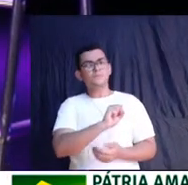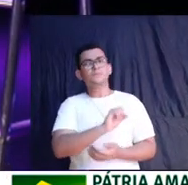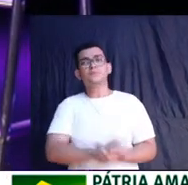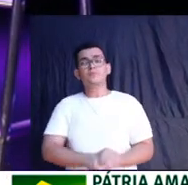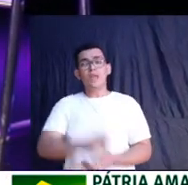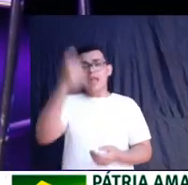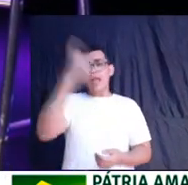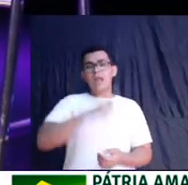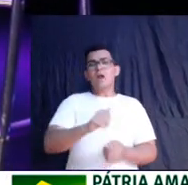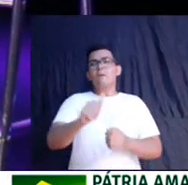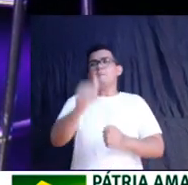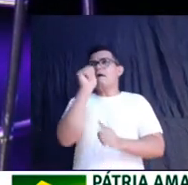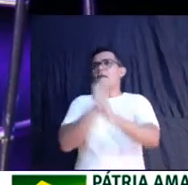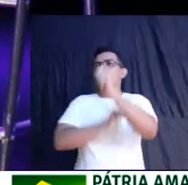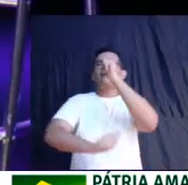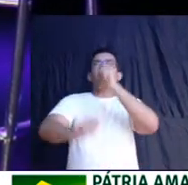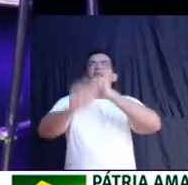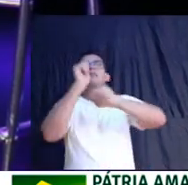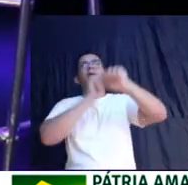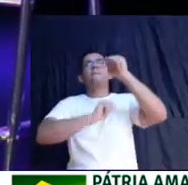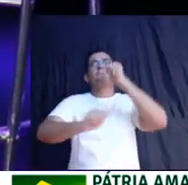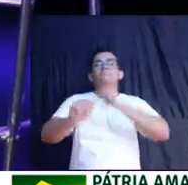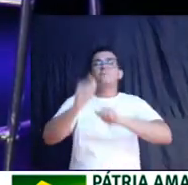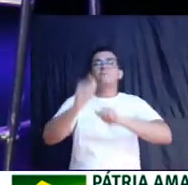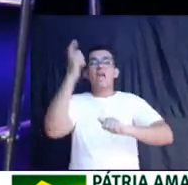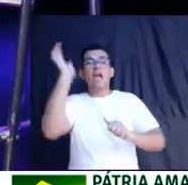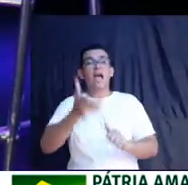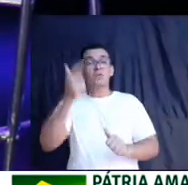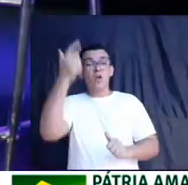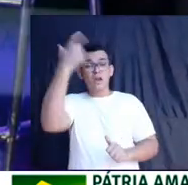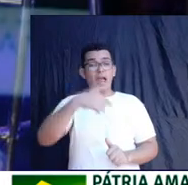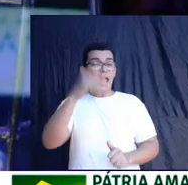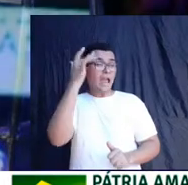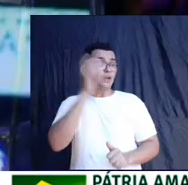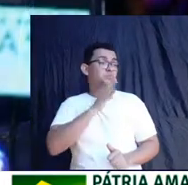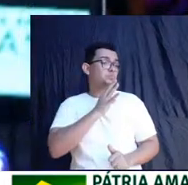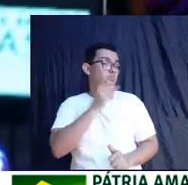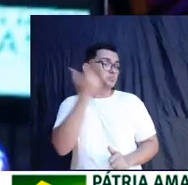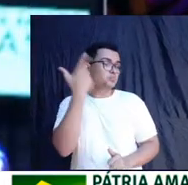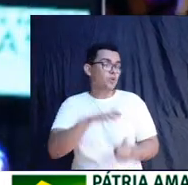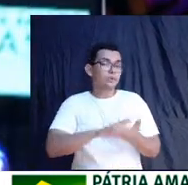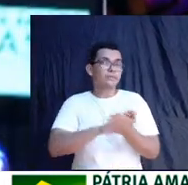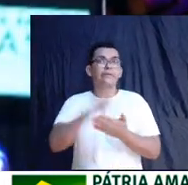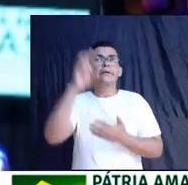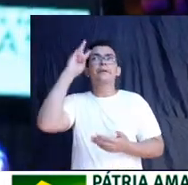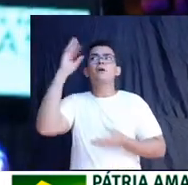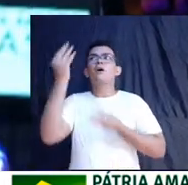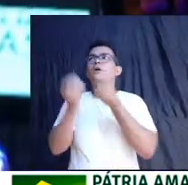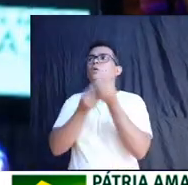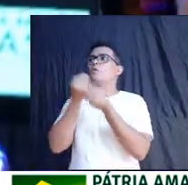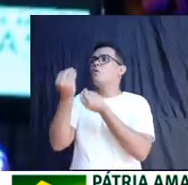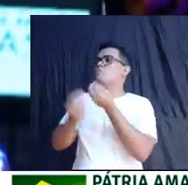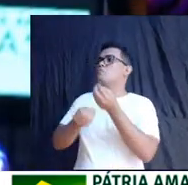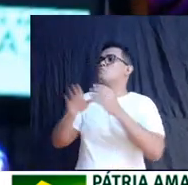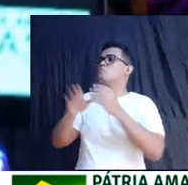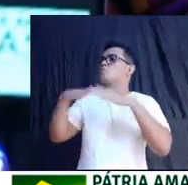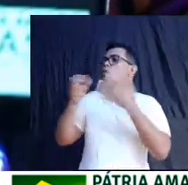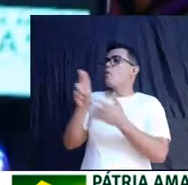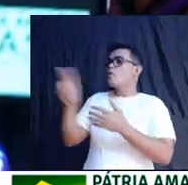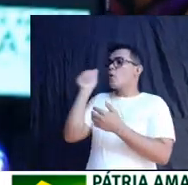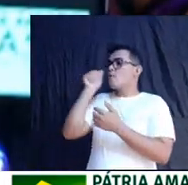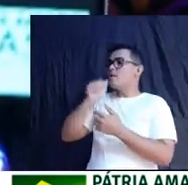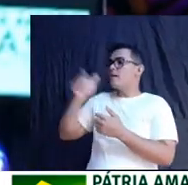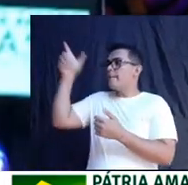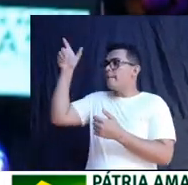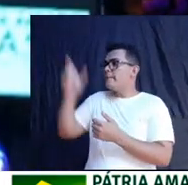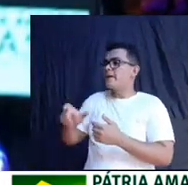Eu bebi demais e não consigo me lembrar sequer qual era o nome